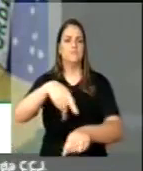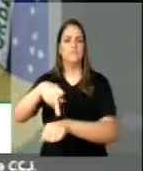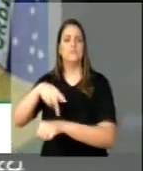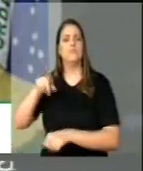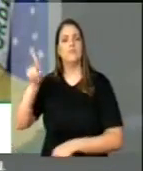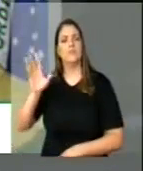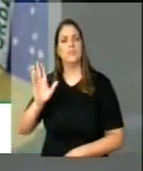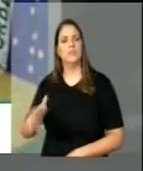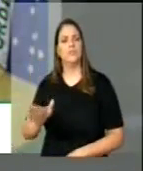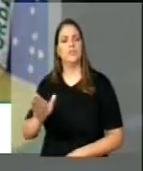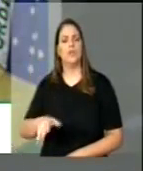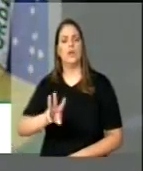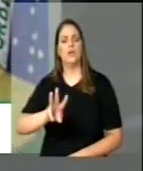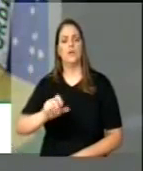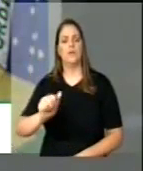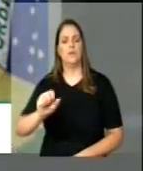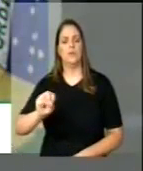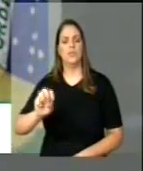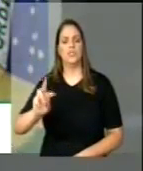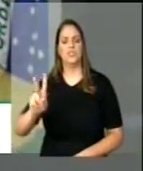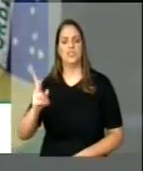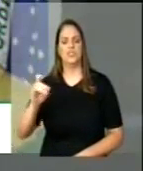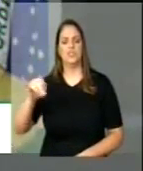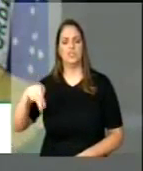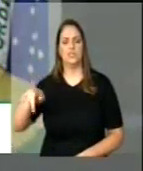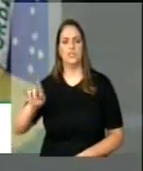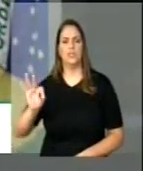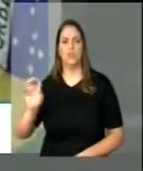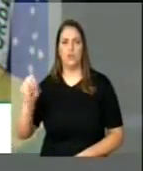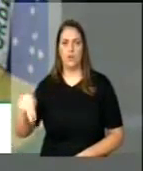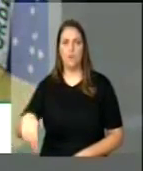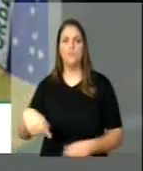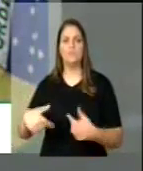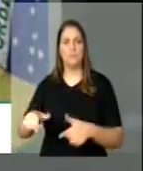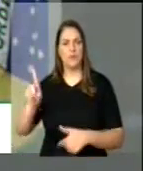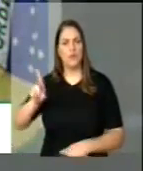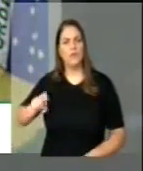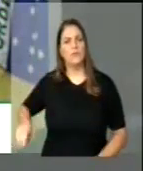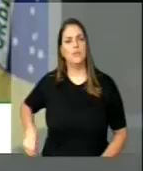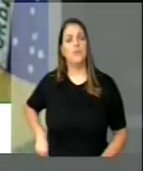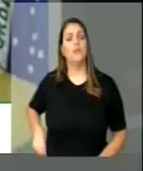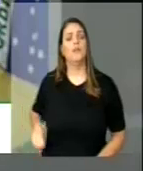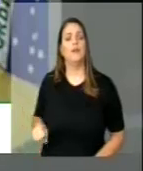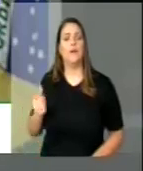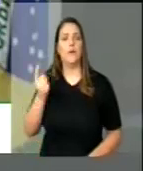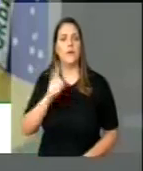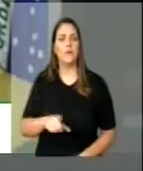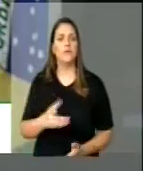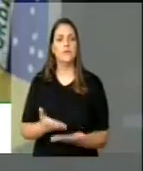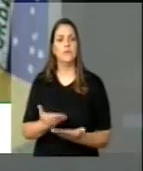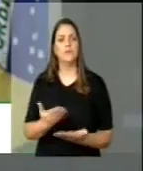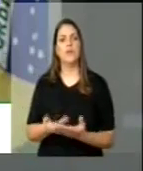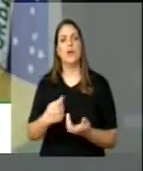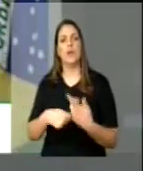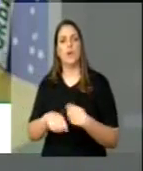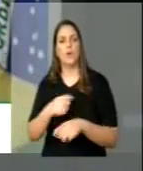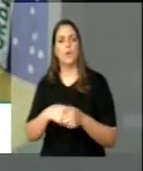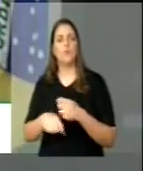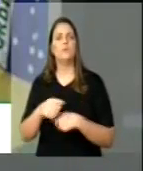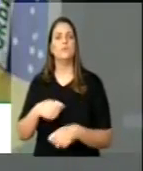como adido comercial, descobriu a vocação para a economia, graduando-se nessa